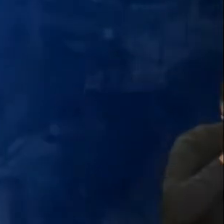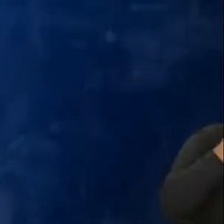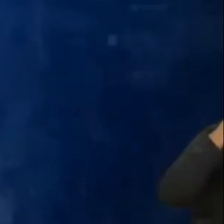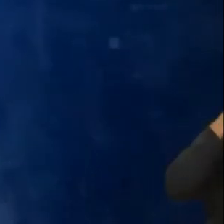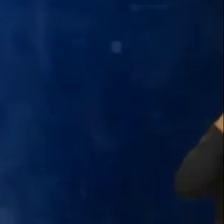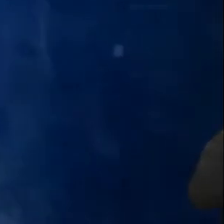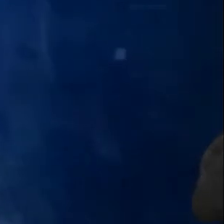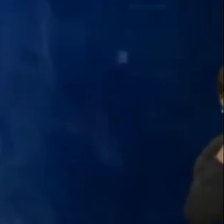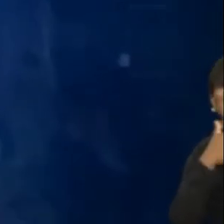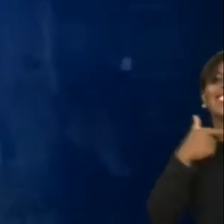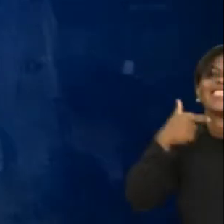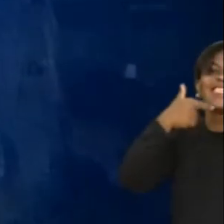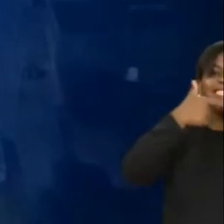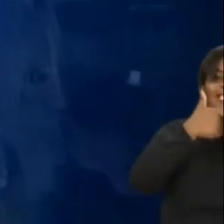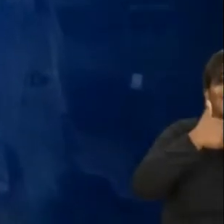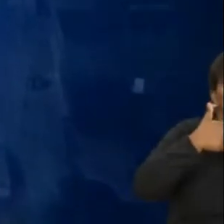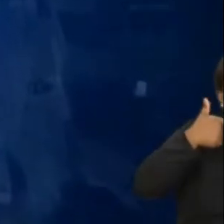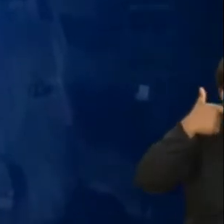Comece a sorrir.